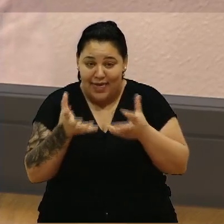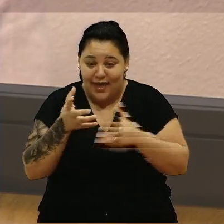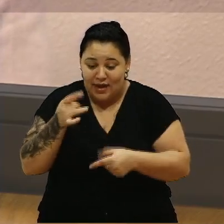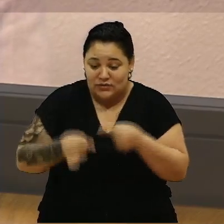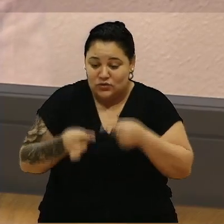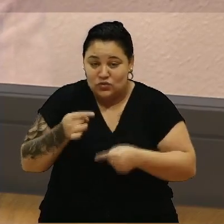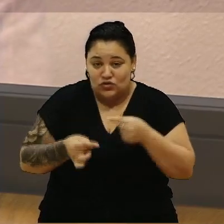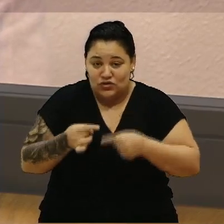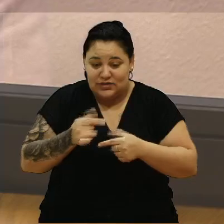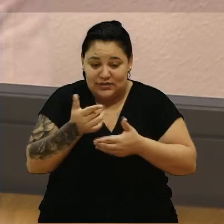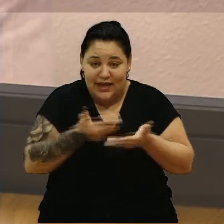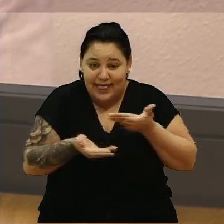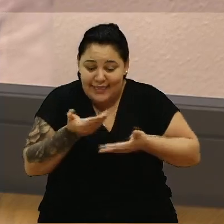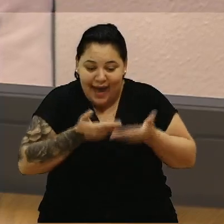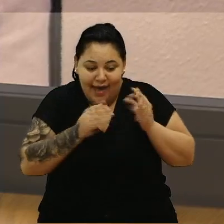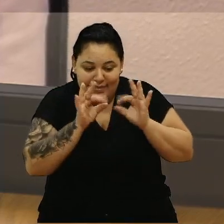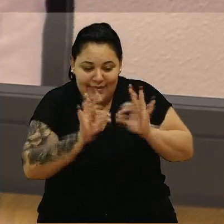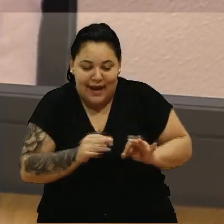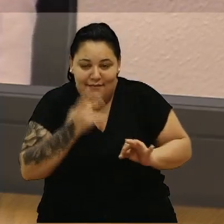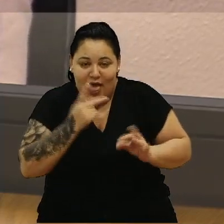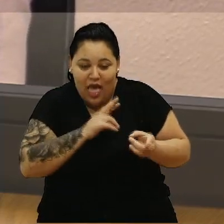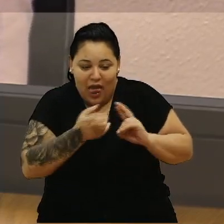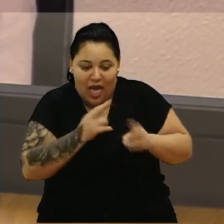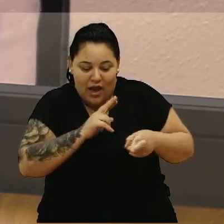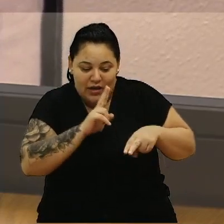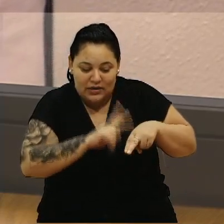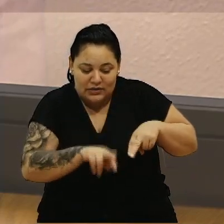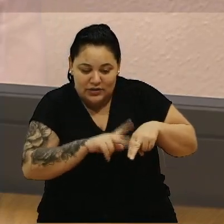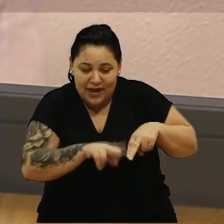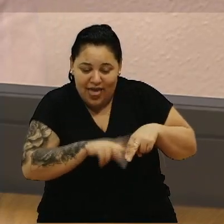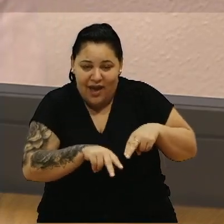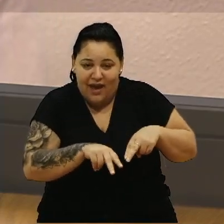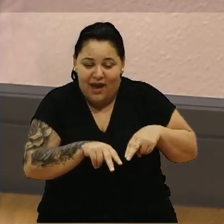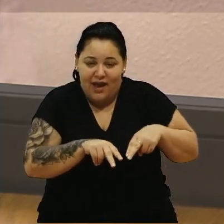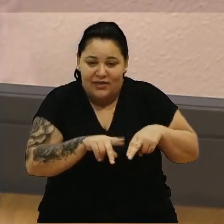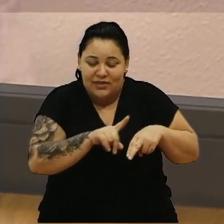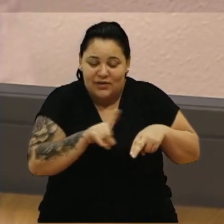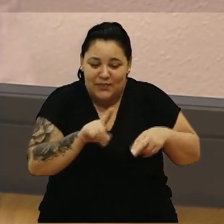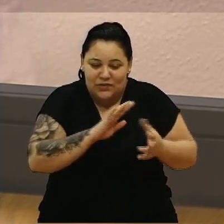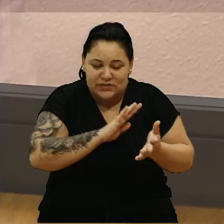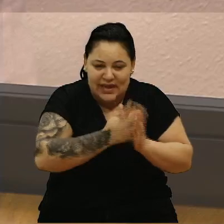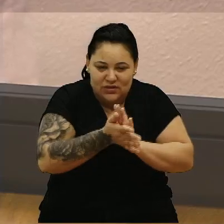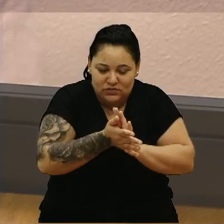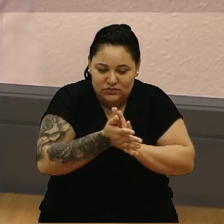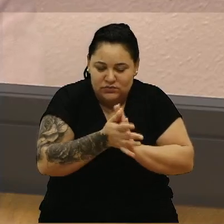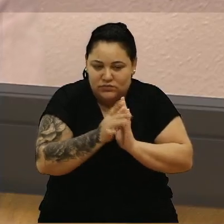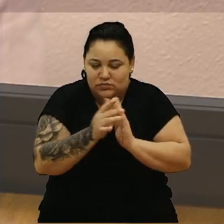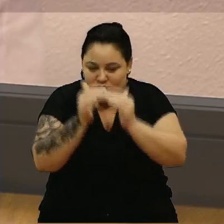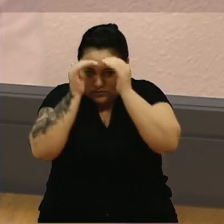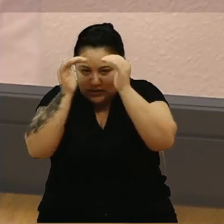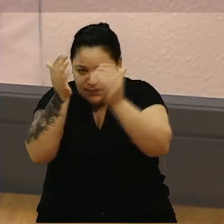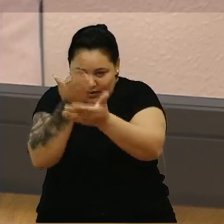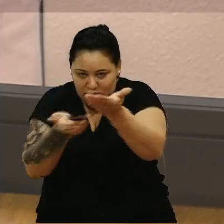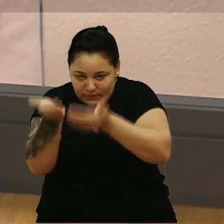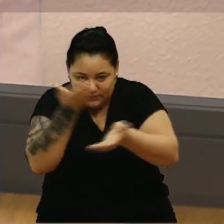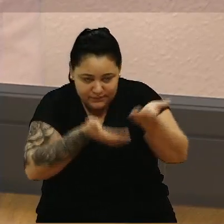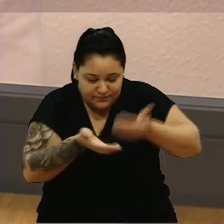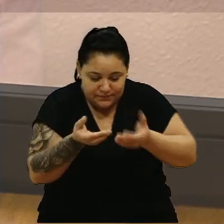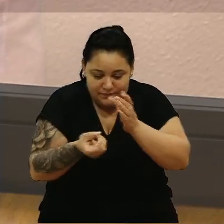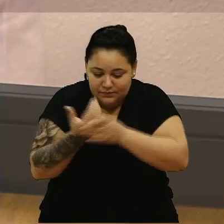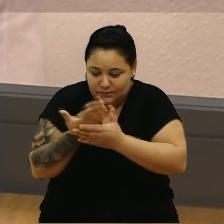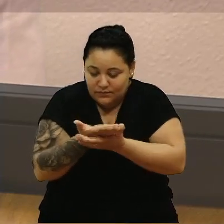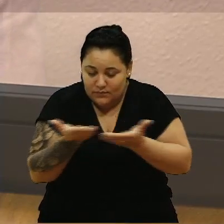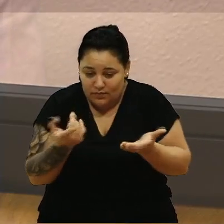essas questões de gênero, né, da não discriminação, do respeito entre nós, de se criar um ambiente onde a gente